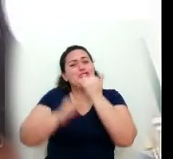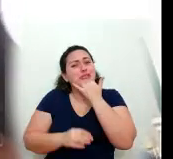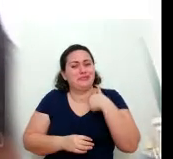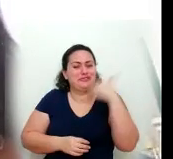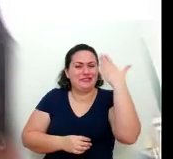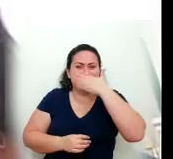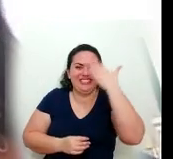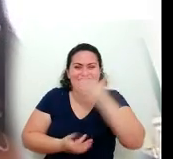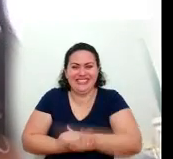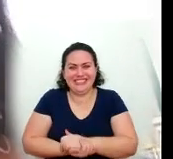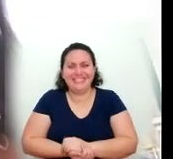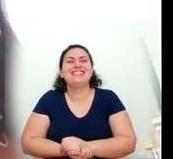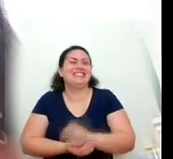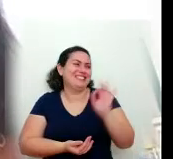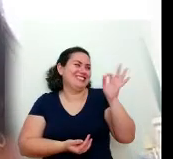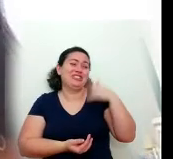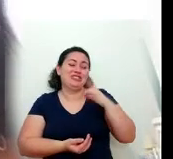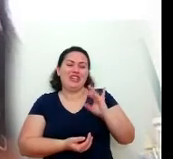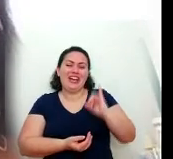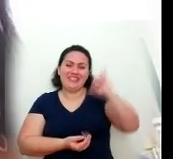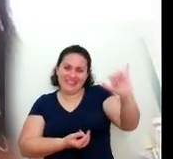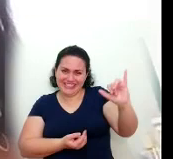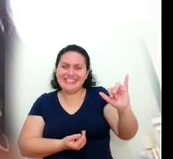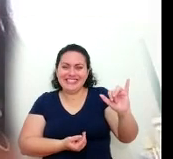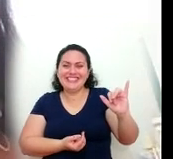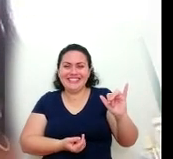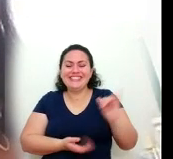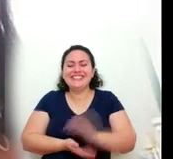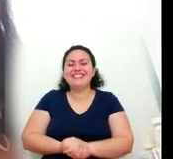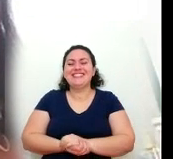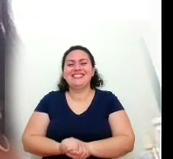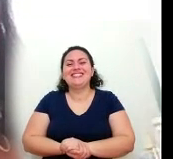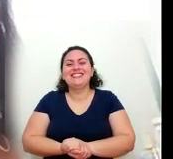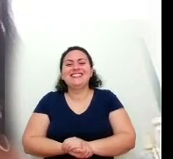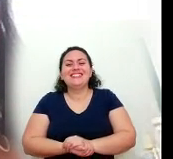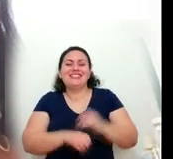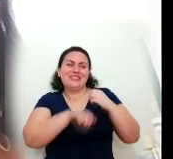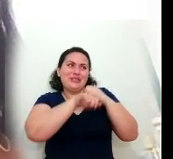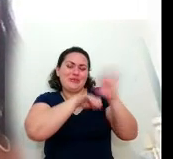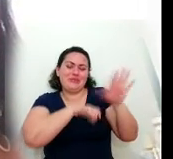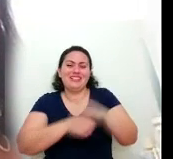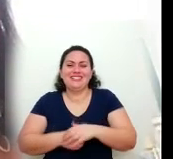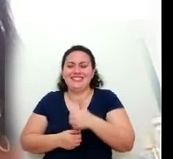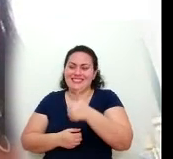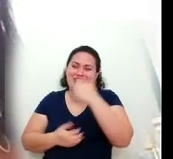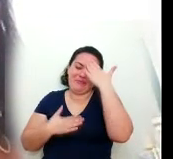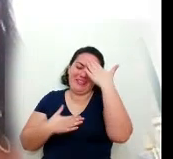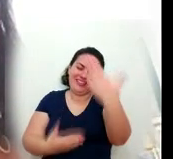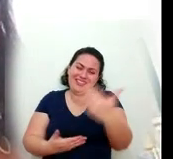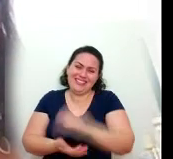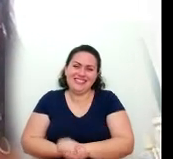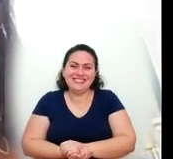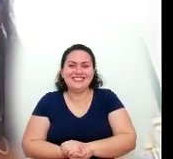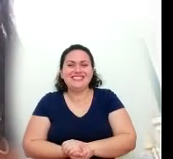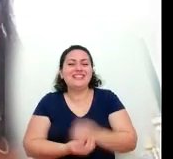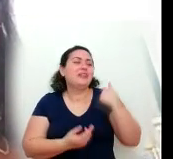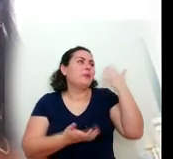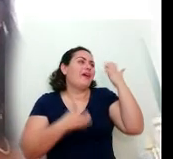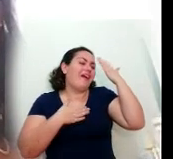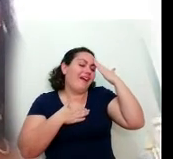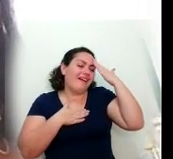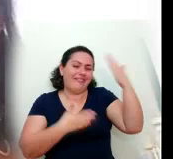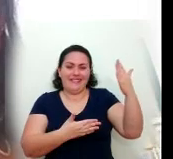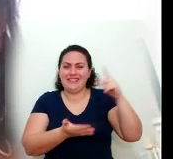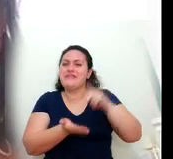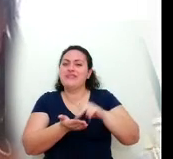ruim para as tecnologias. Então só para te repassar o comentário. Bem,